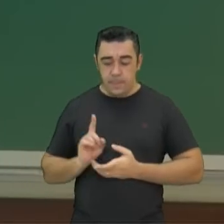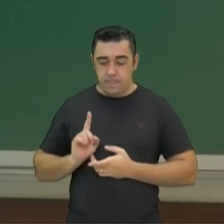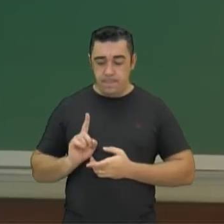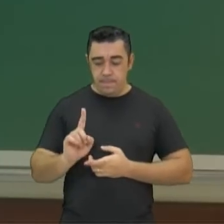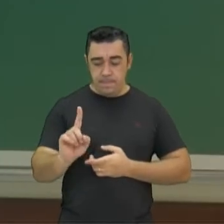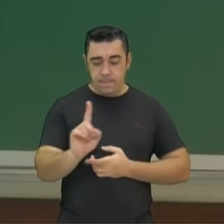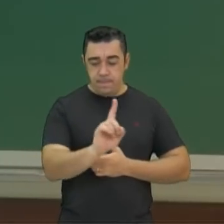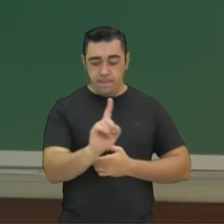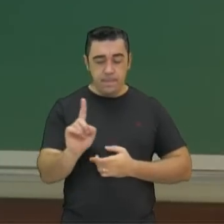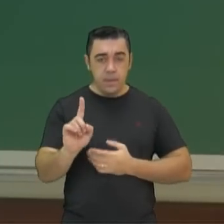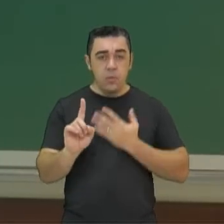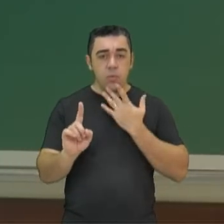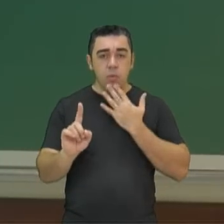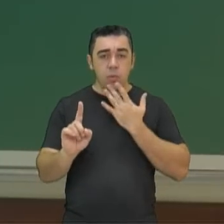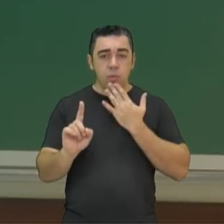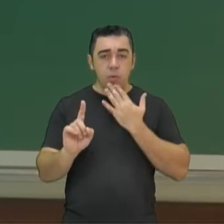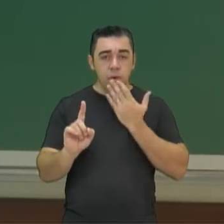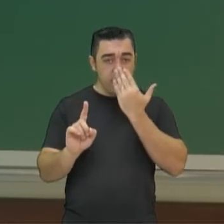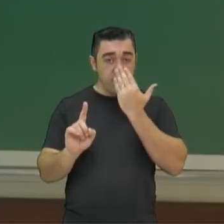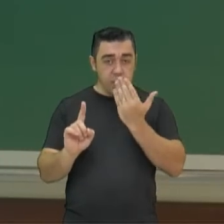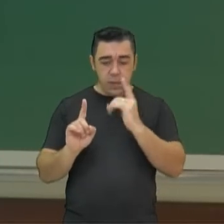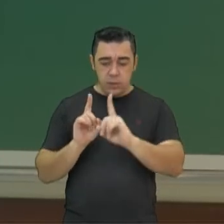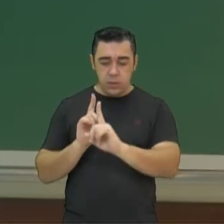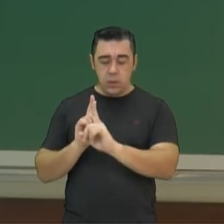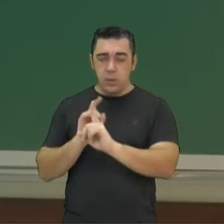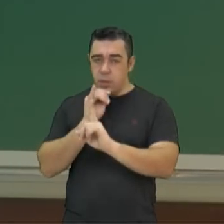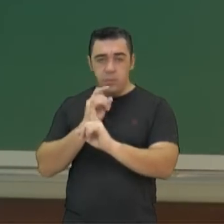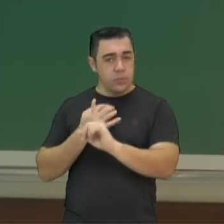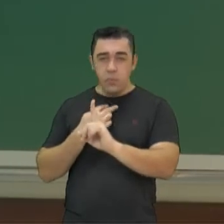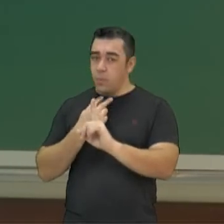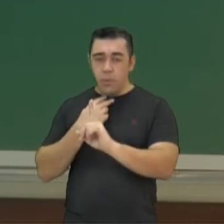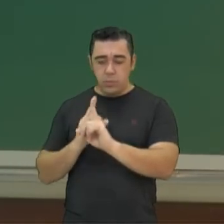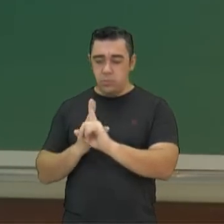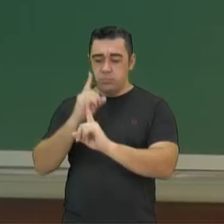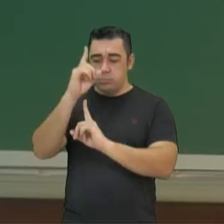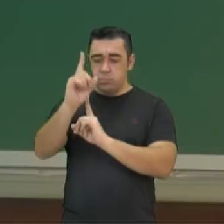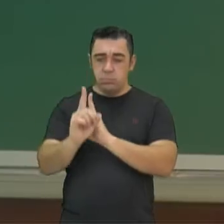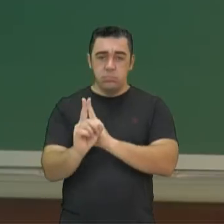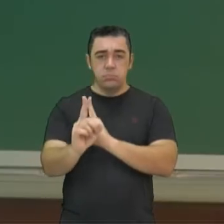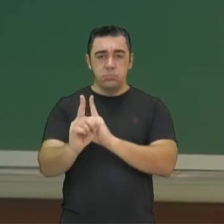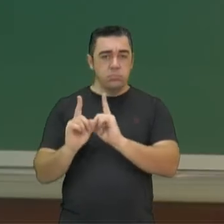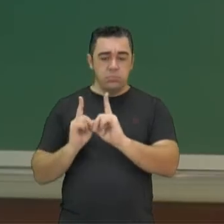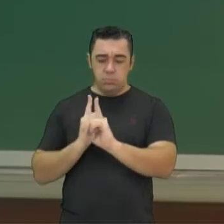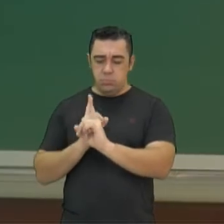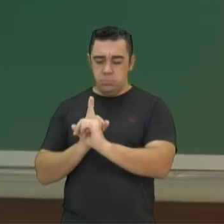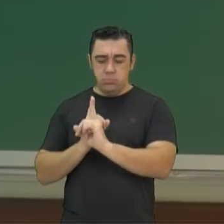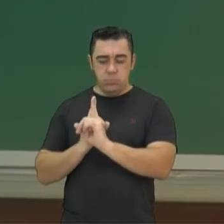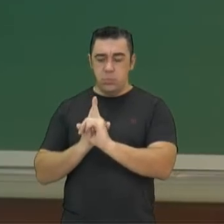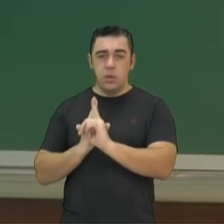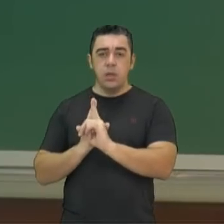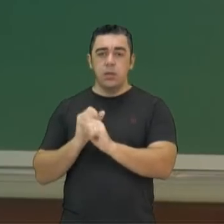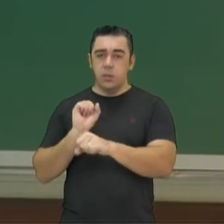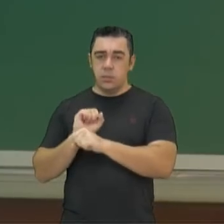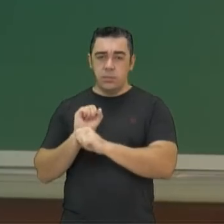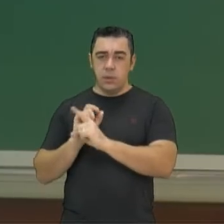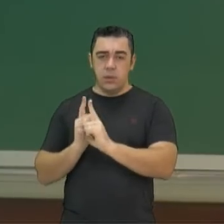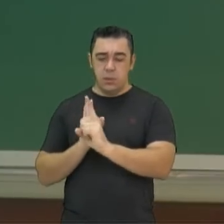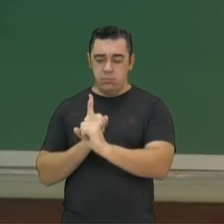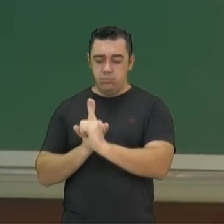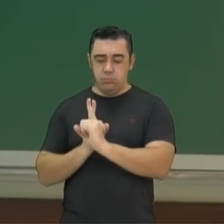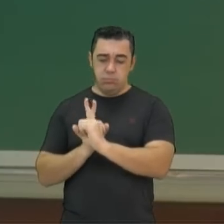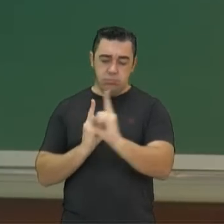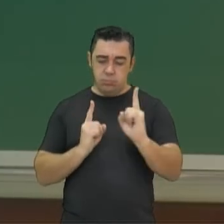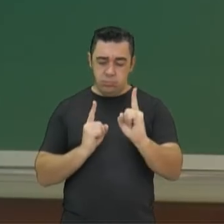jogador, né, da mesma cor, na frente, ela não pode pular. Então, no início, quando tem um peão na frente da torre e tem o cavalo do lado, ela está